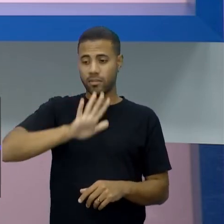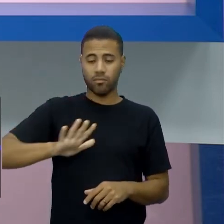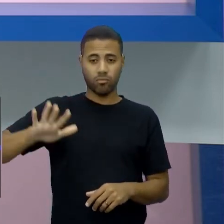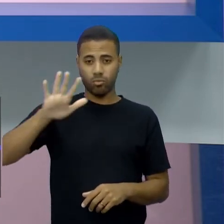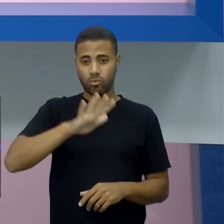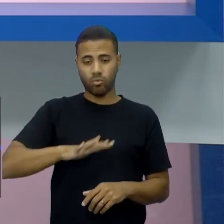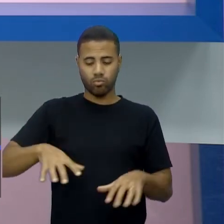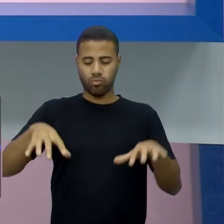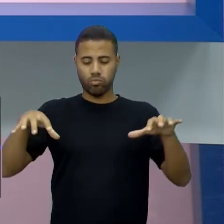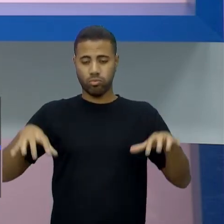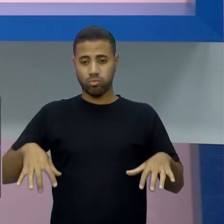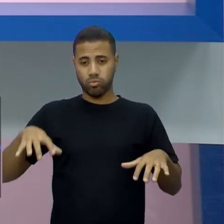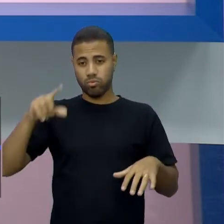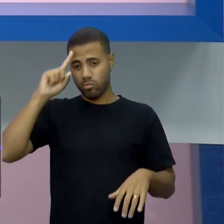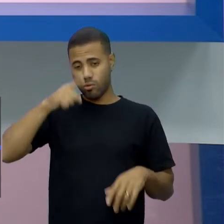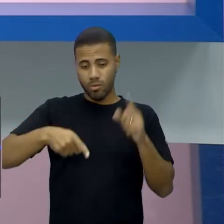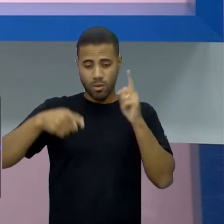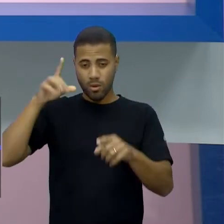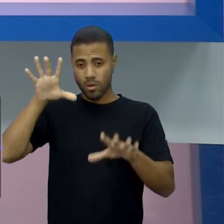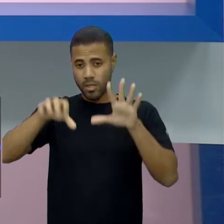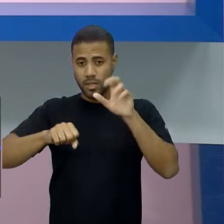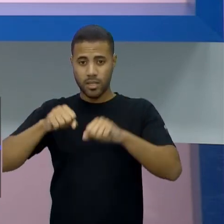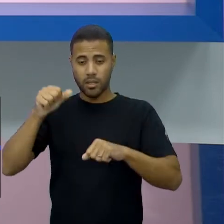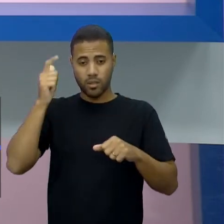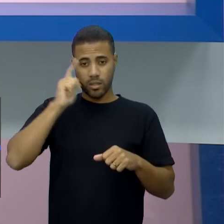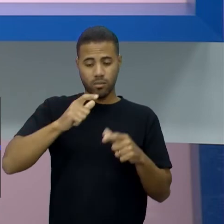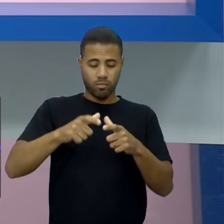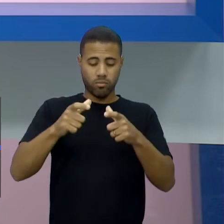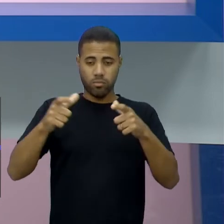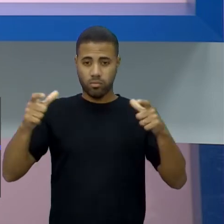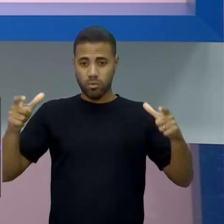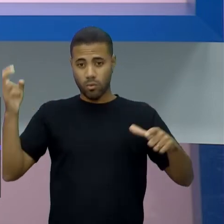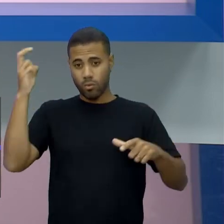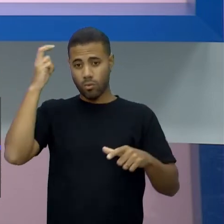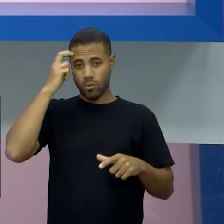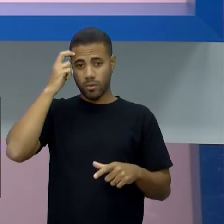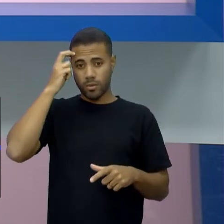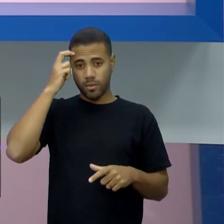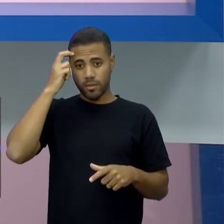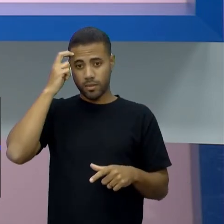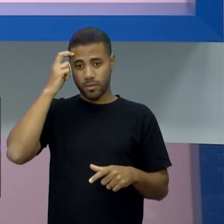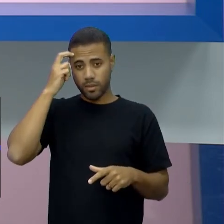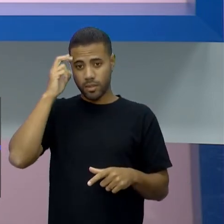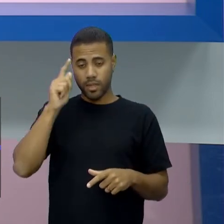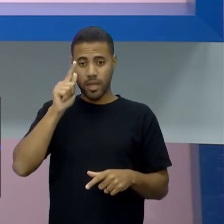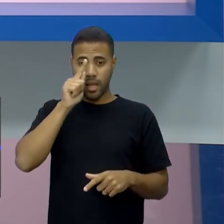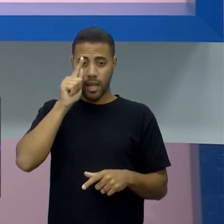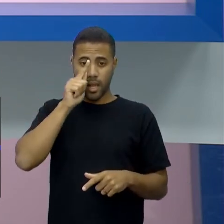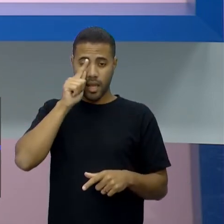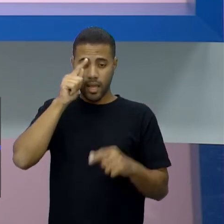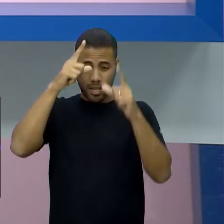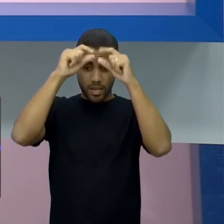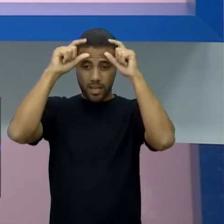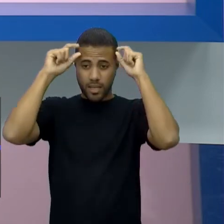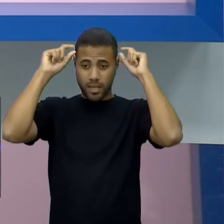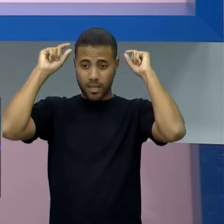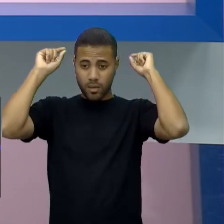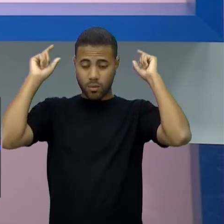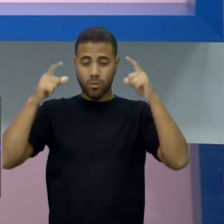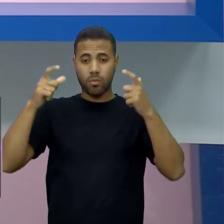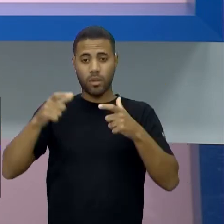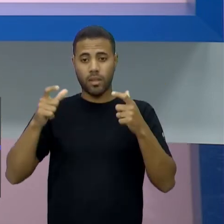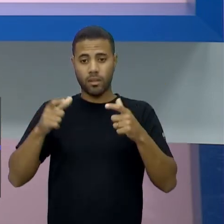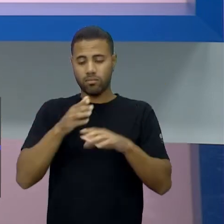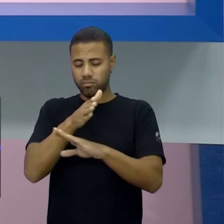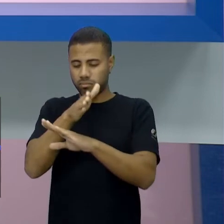Ele dominou vários territórios e ele queria expandir a cultura grega, por onde ele passava. Então ele